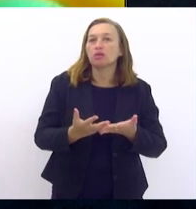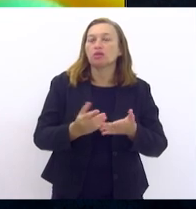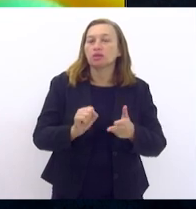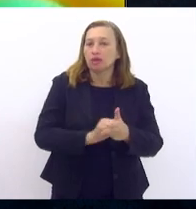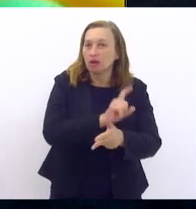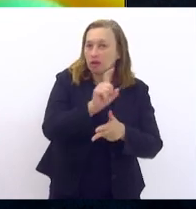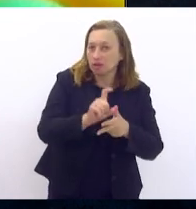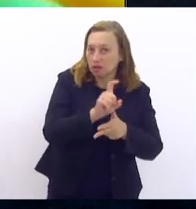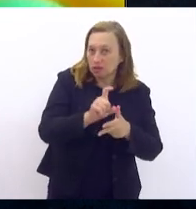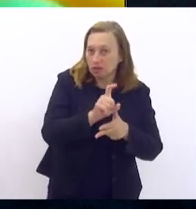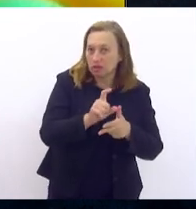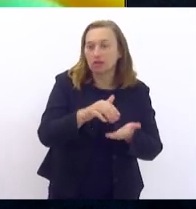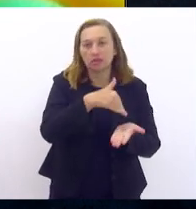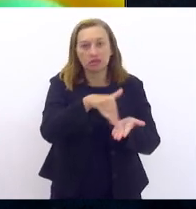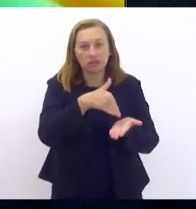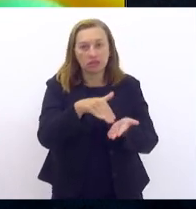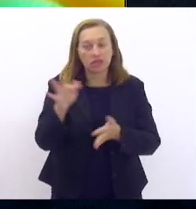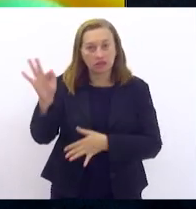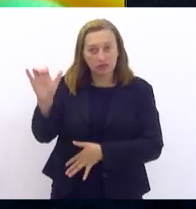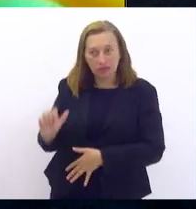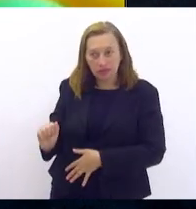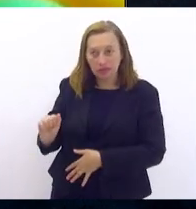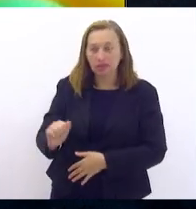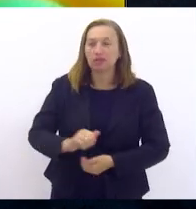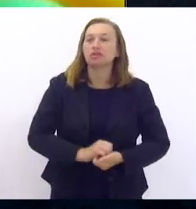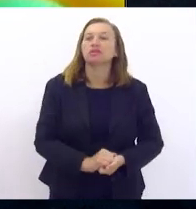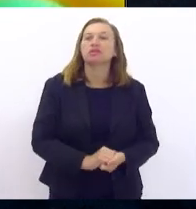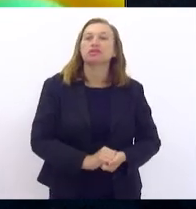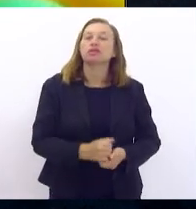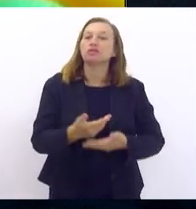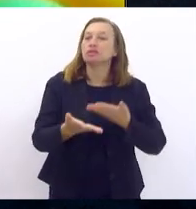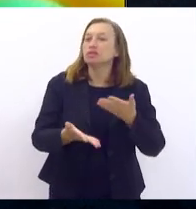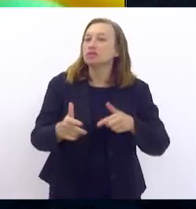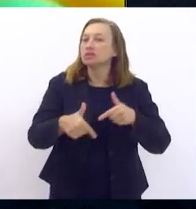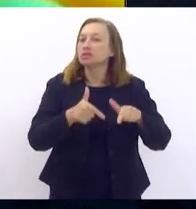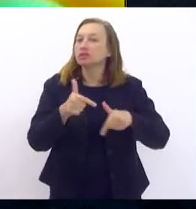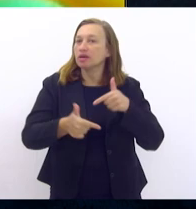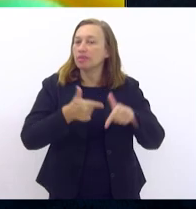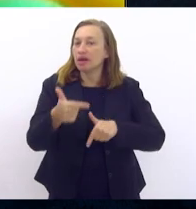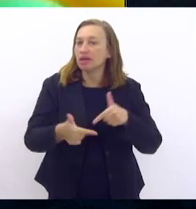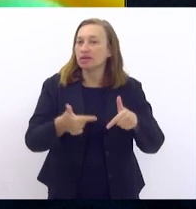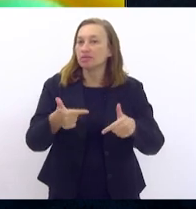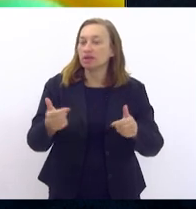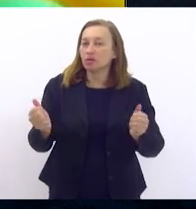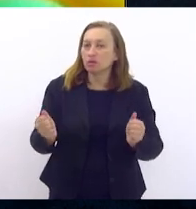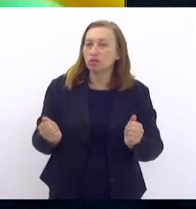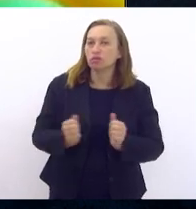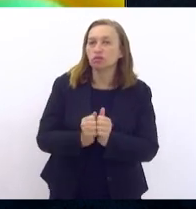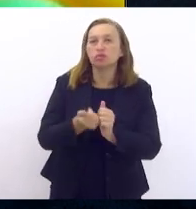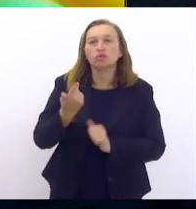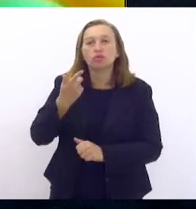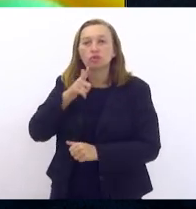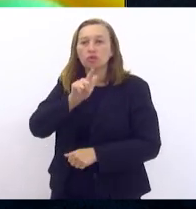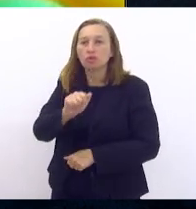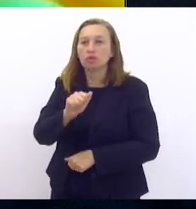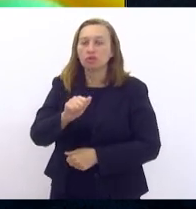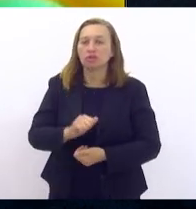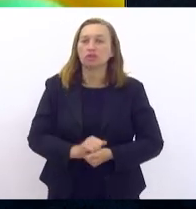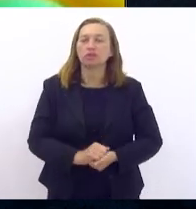executivo na secretaria de fazenda e a gente tá trabalhando nisso para que a gente consiga é